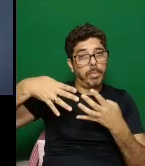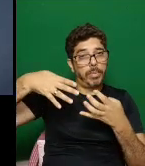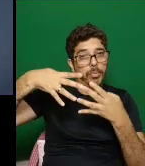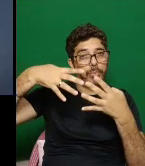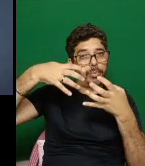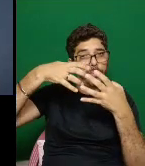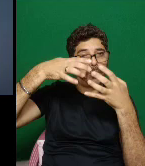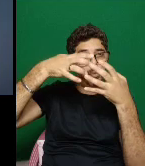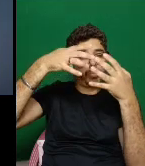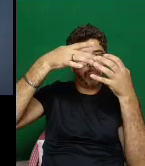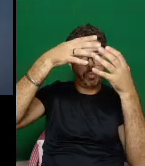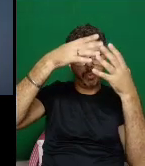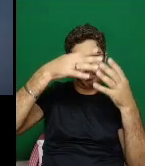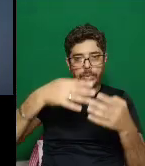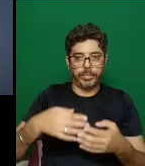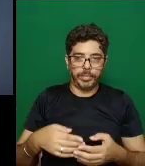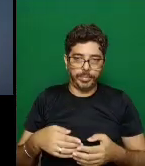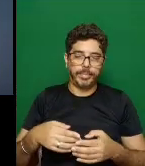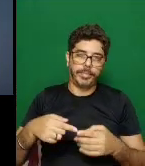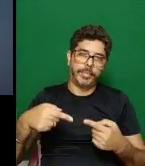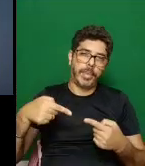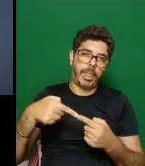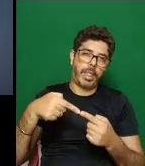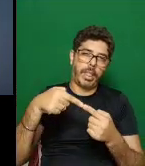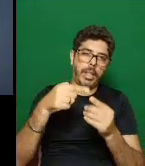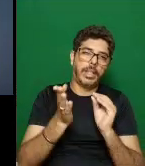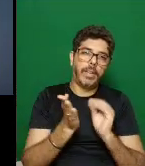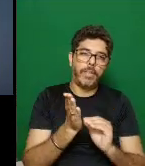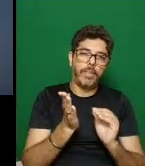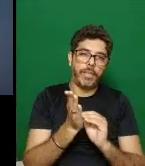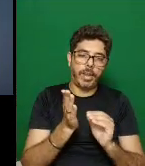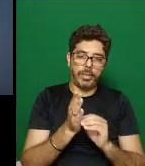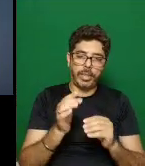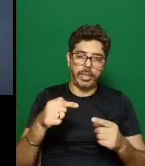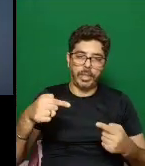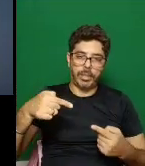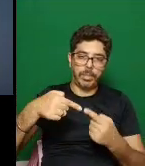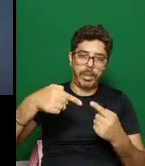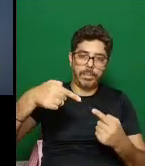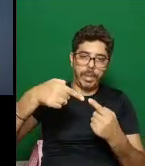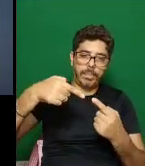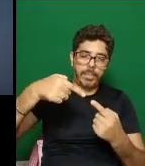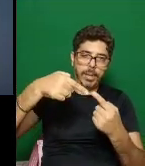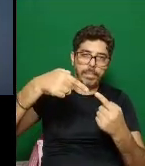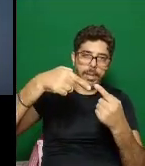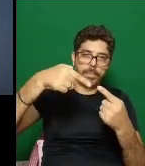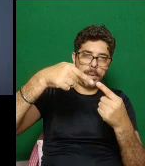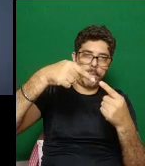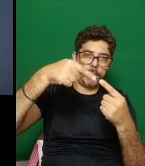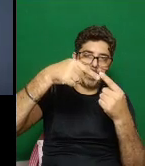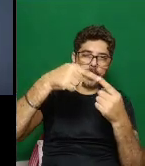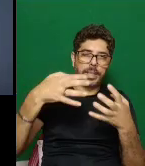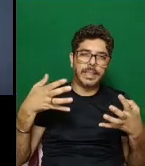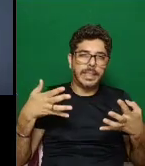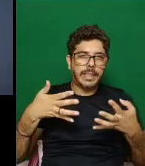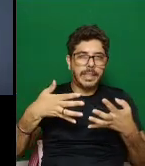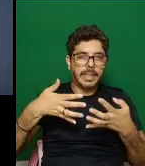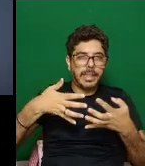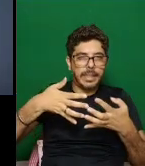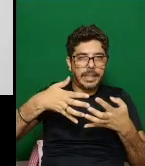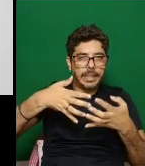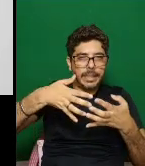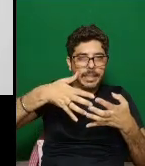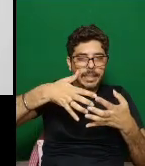Ela faz isso incorporando somente aquelas bases que são complementares àquelas que se encaixam perfeitamente à fita